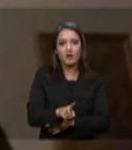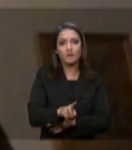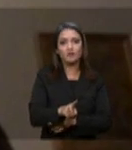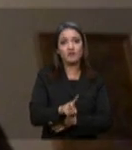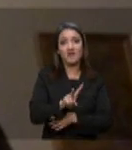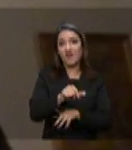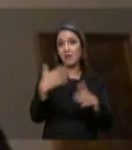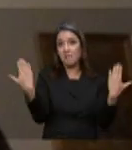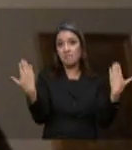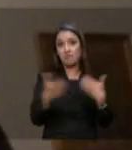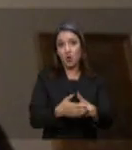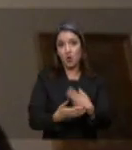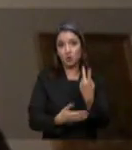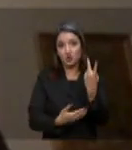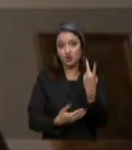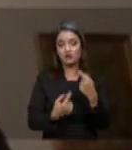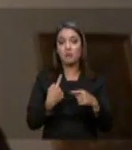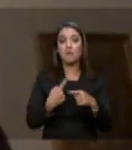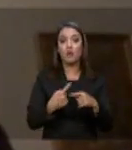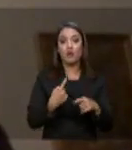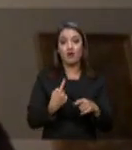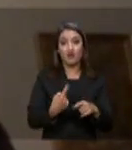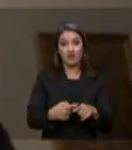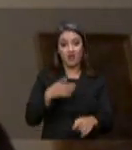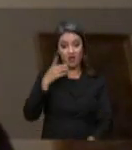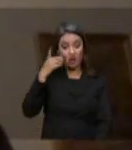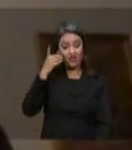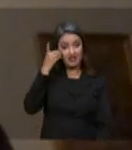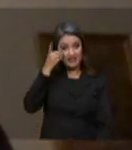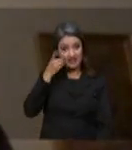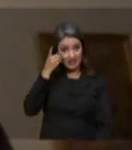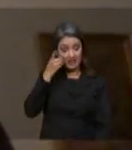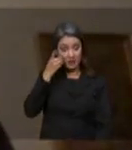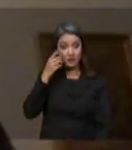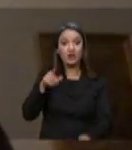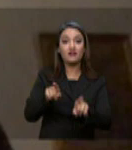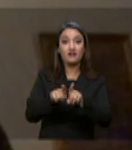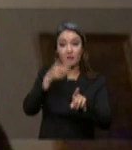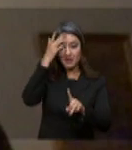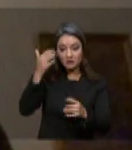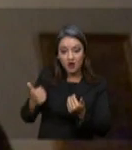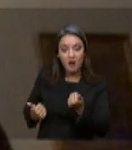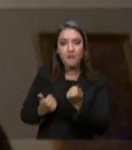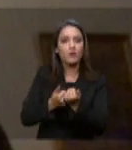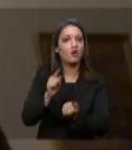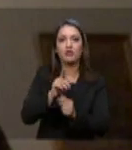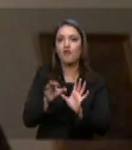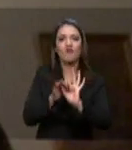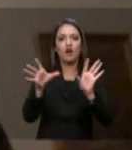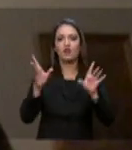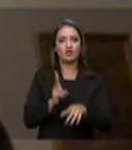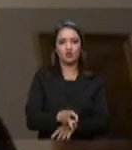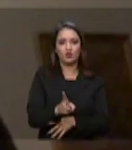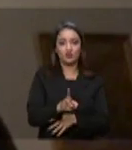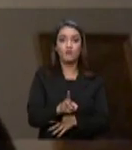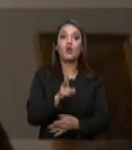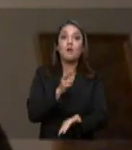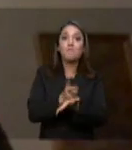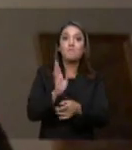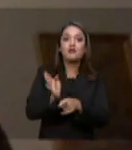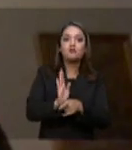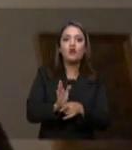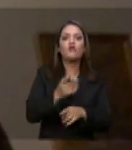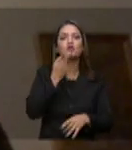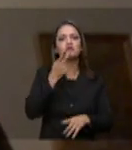vão mais existir pois ele e os seus apoiadores não permitiram o mesmo vídeo